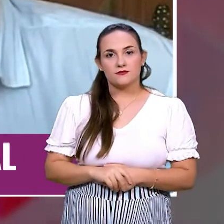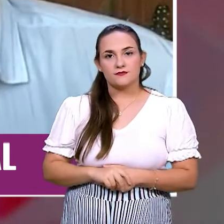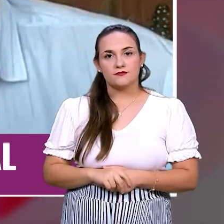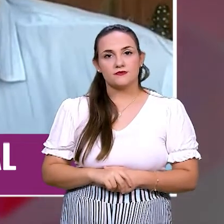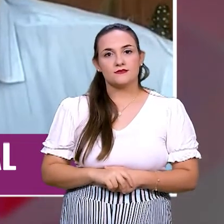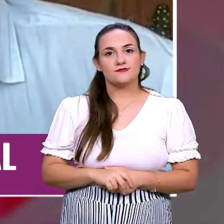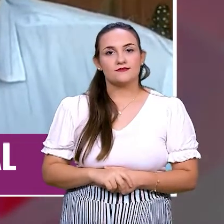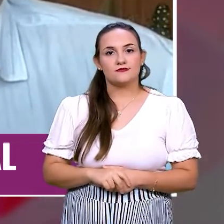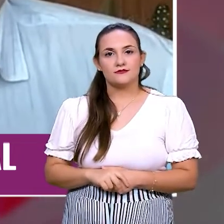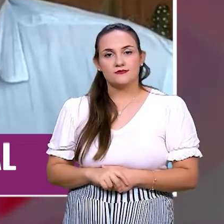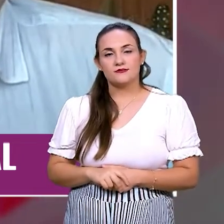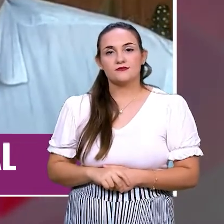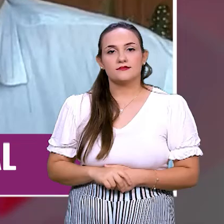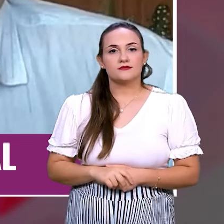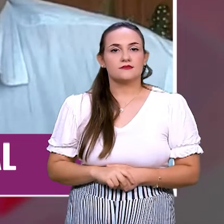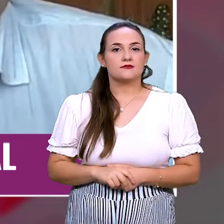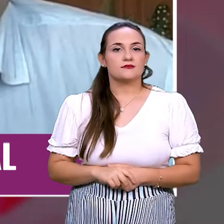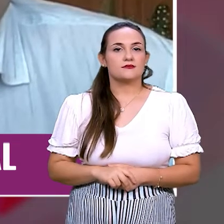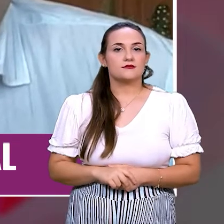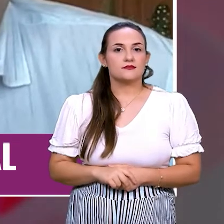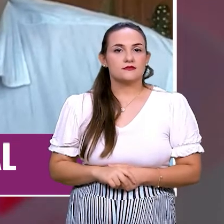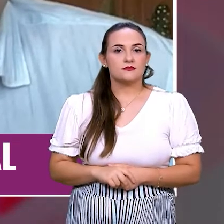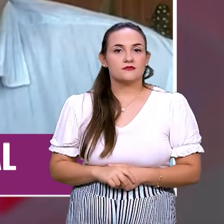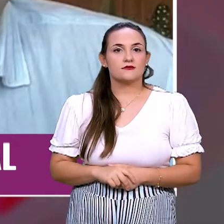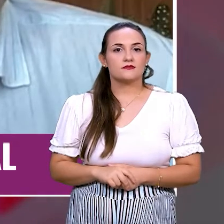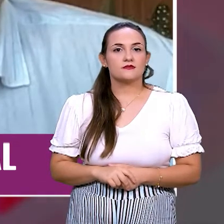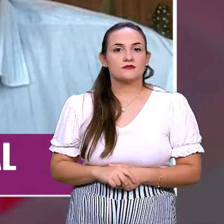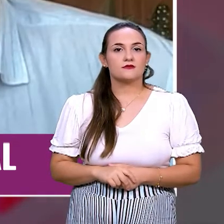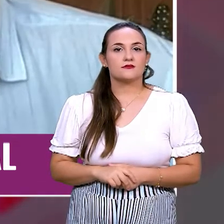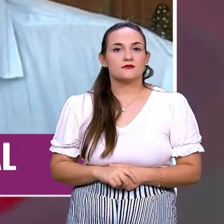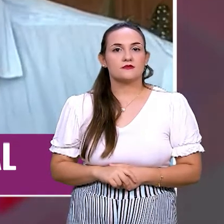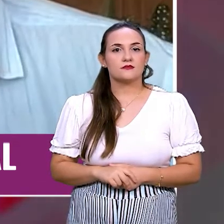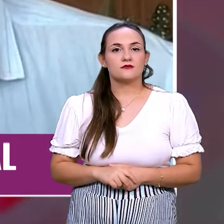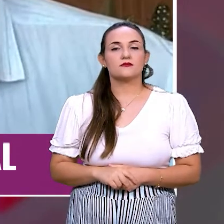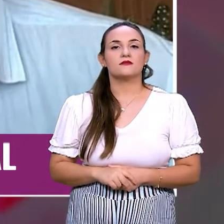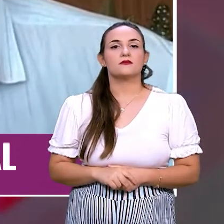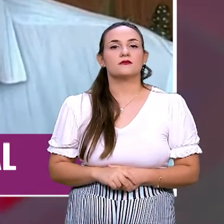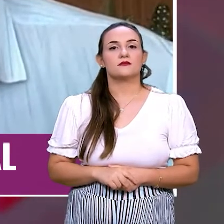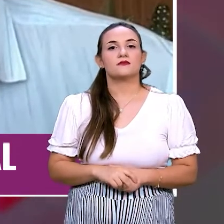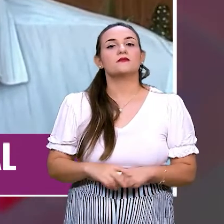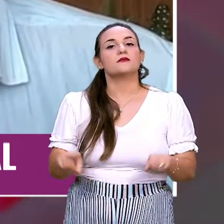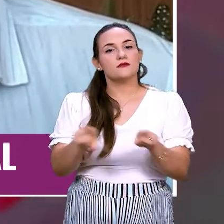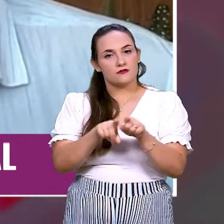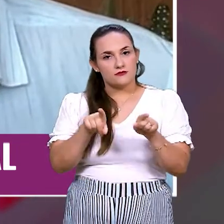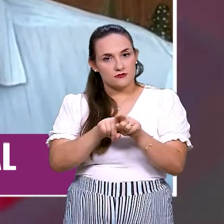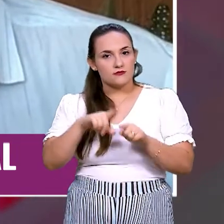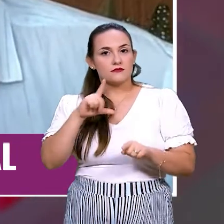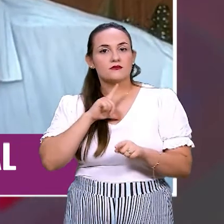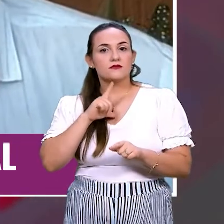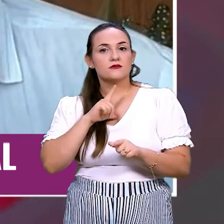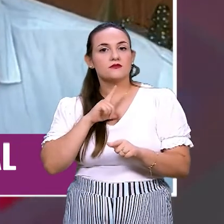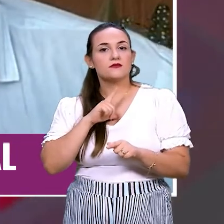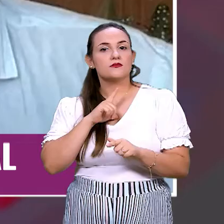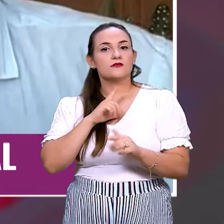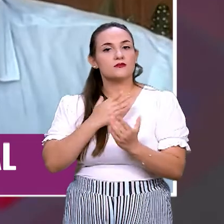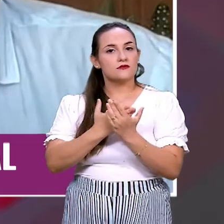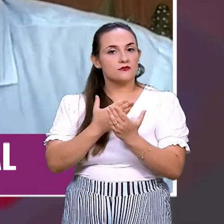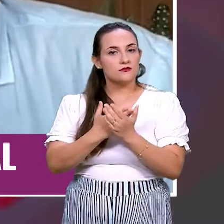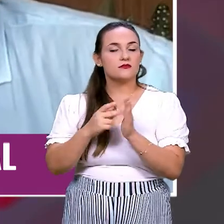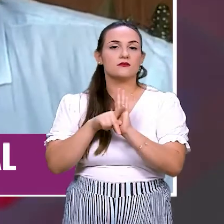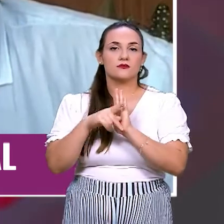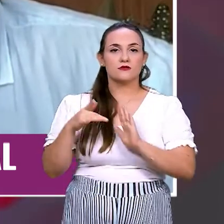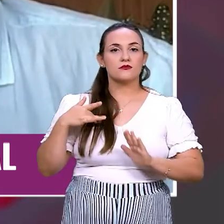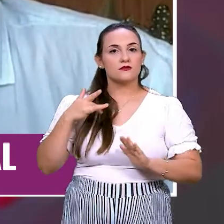Saúde, uso também os estudos que fizeram relacionados